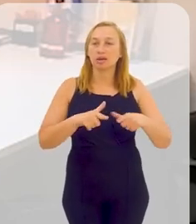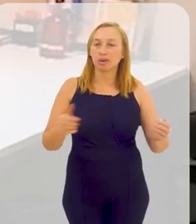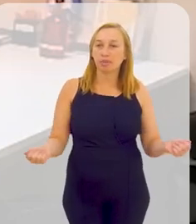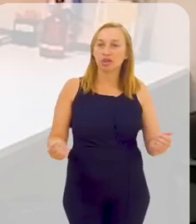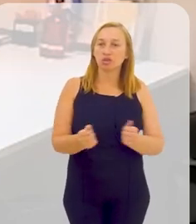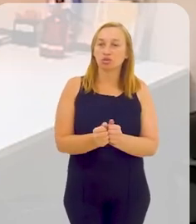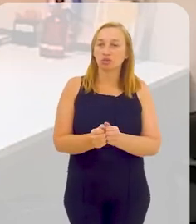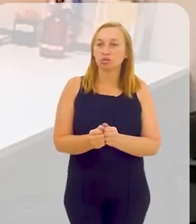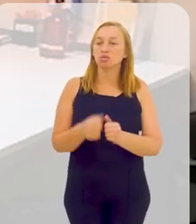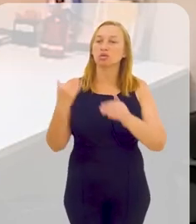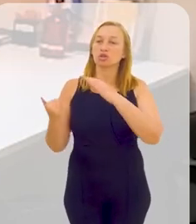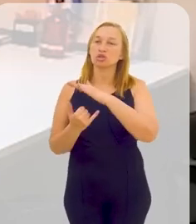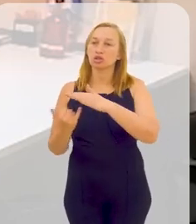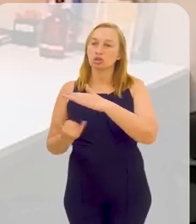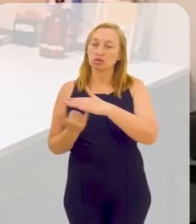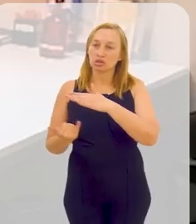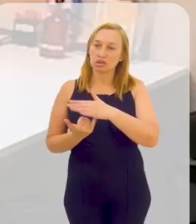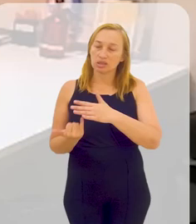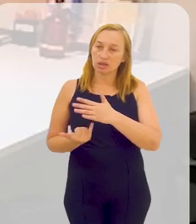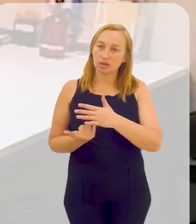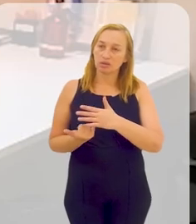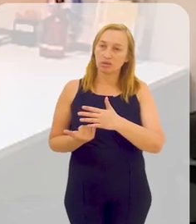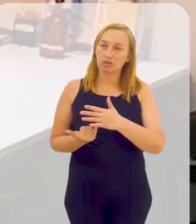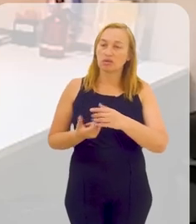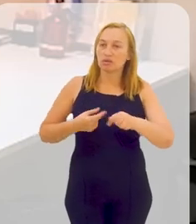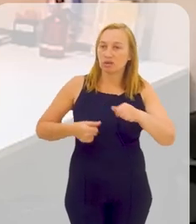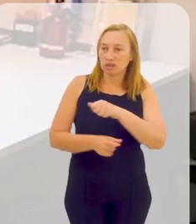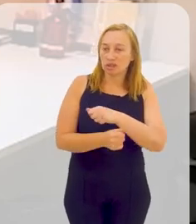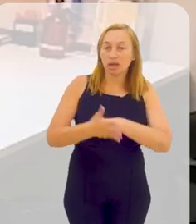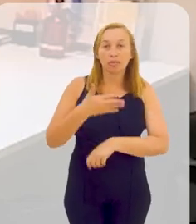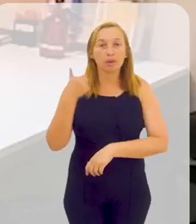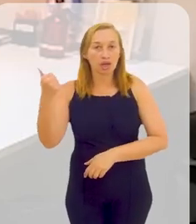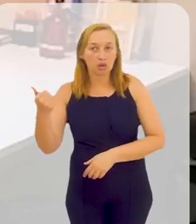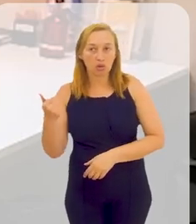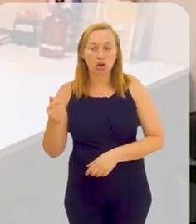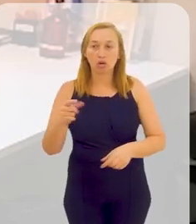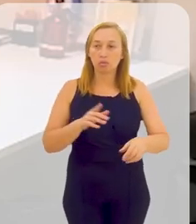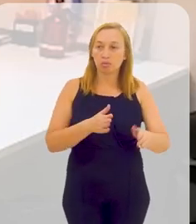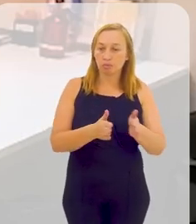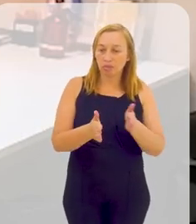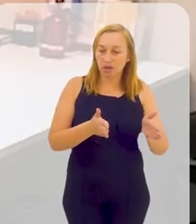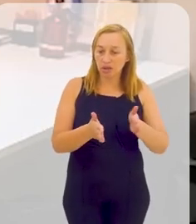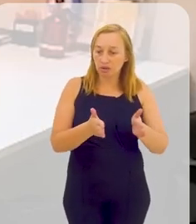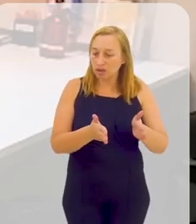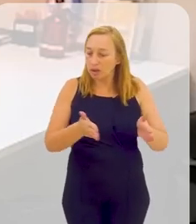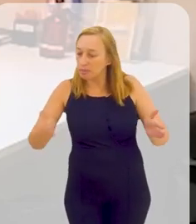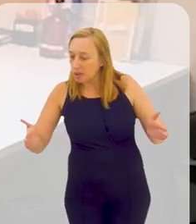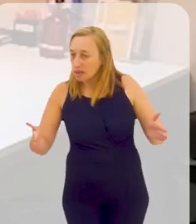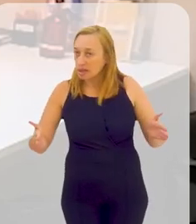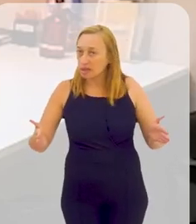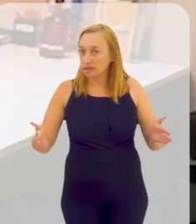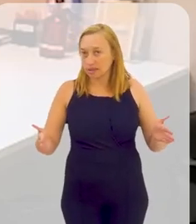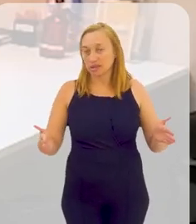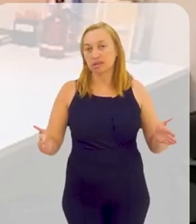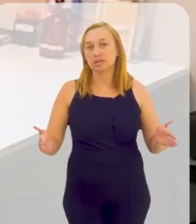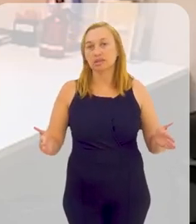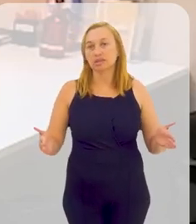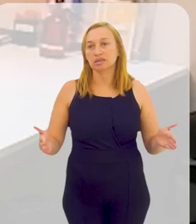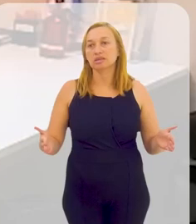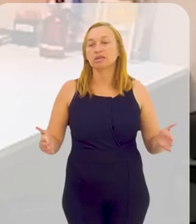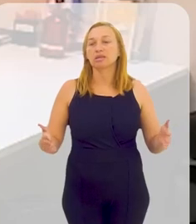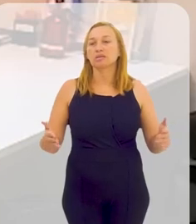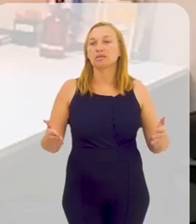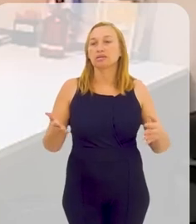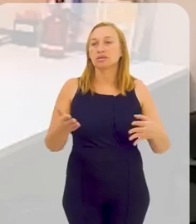que as instituições financeiras melhorem essas linhas de financiamento aumentem o prazo de carência